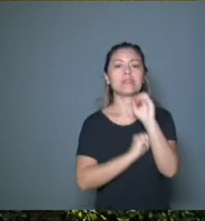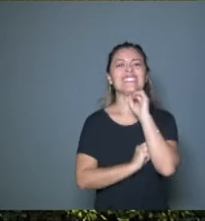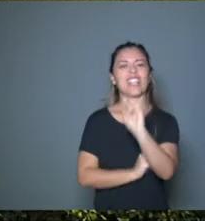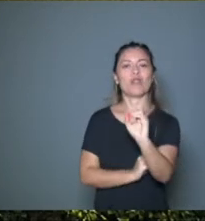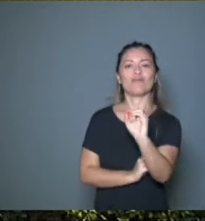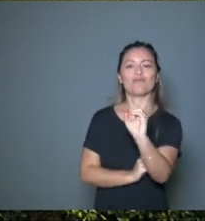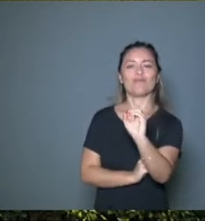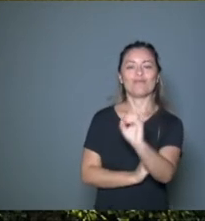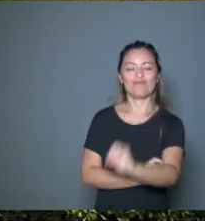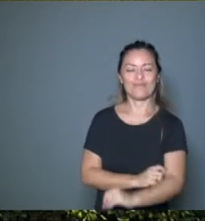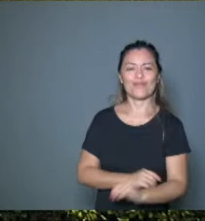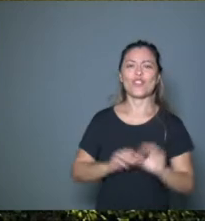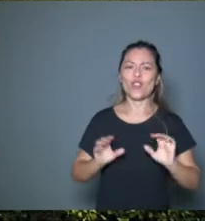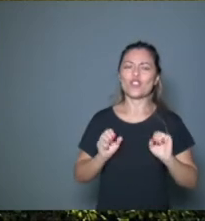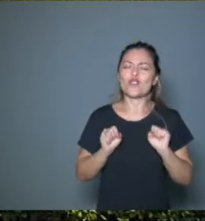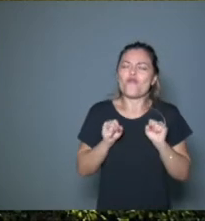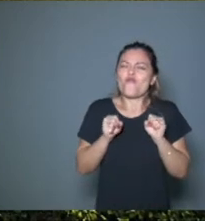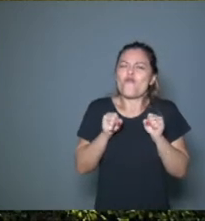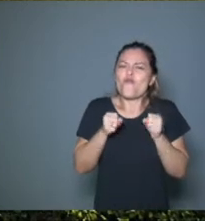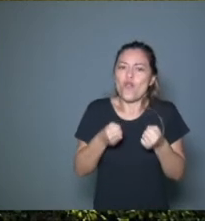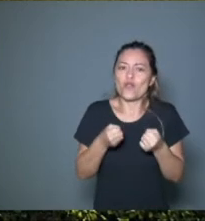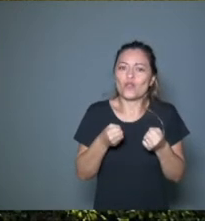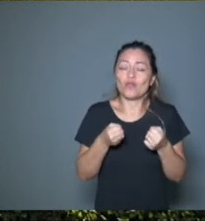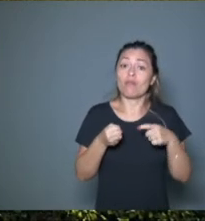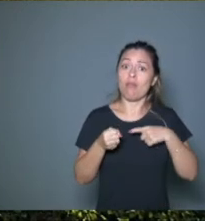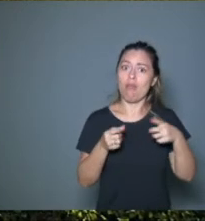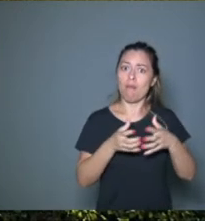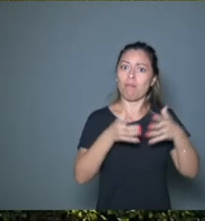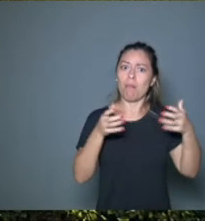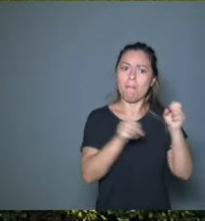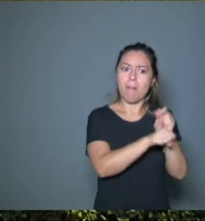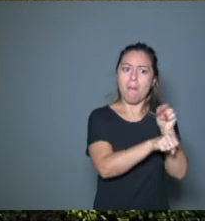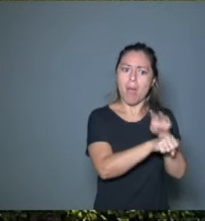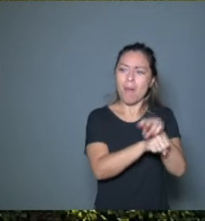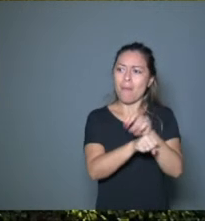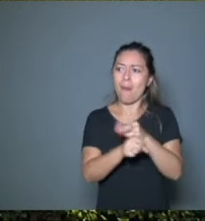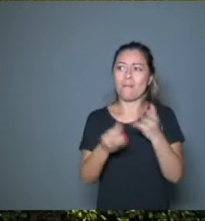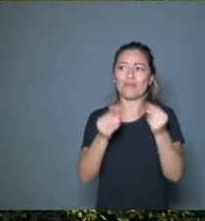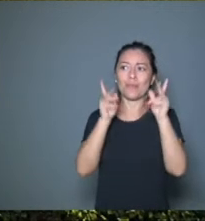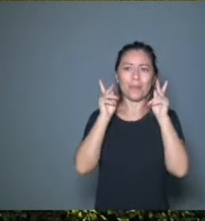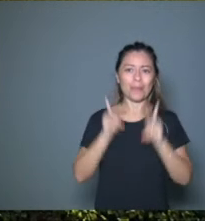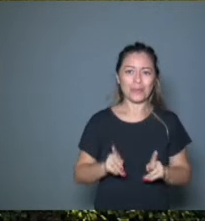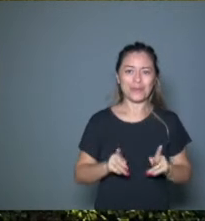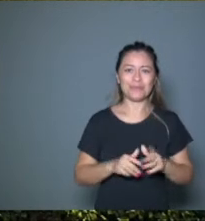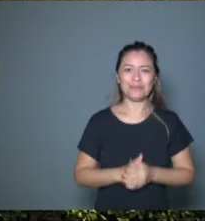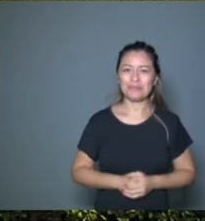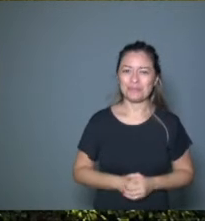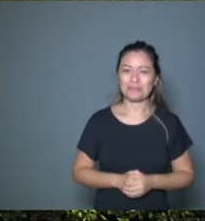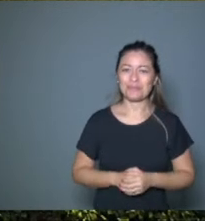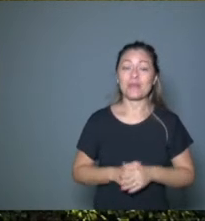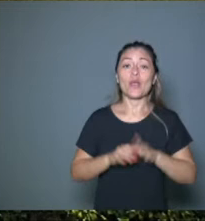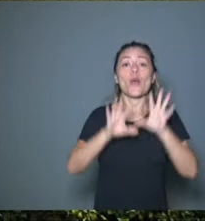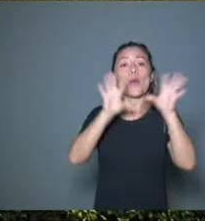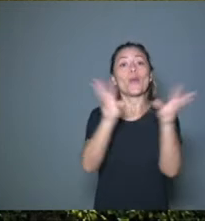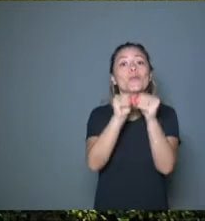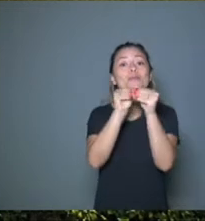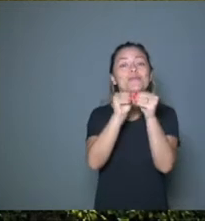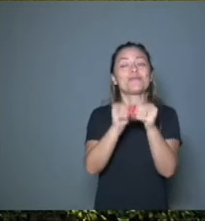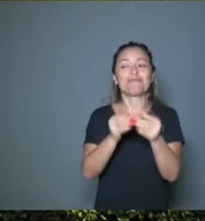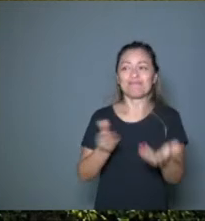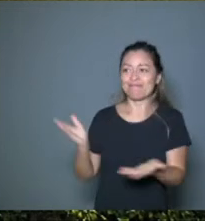no caminho certo, mesmo com aumento e incorporação de áreas, esse é um indicador extremamente importante. E para concluir